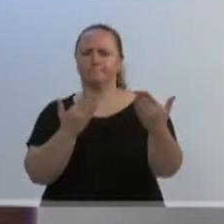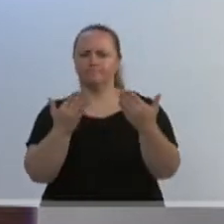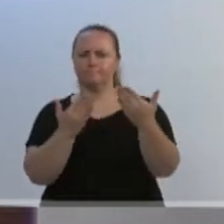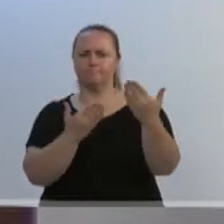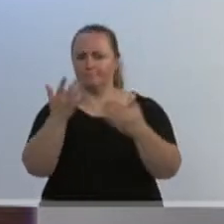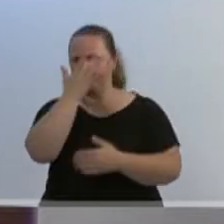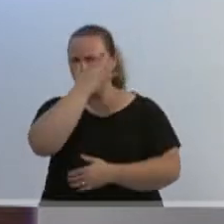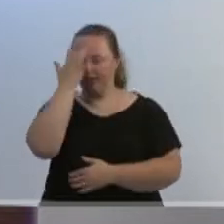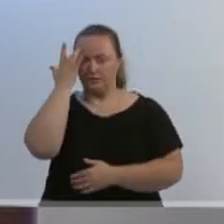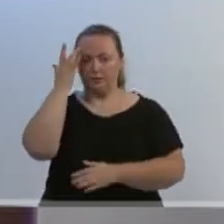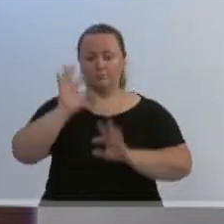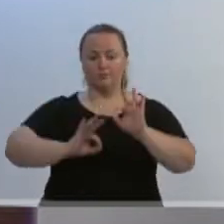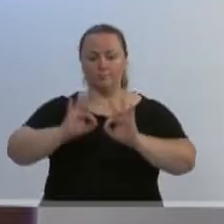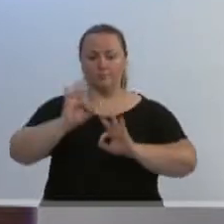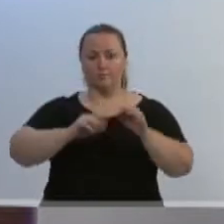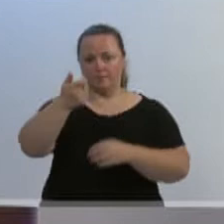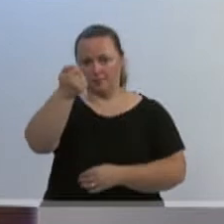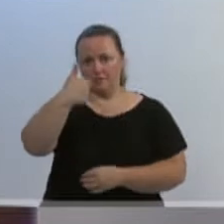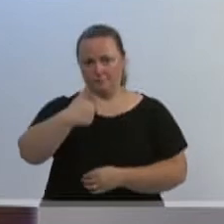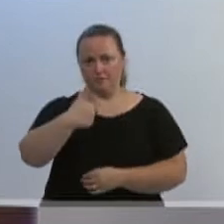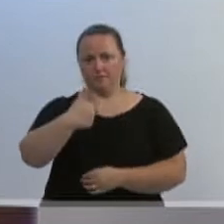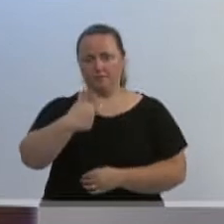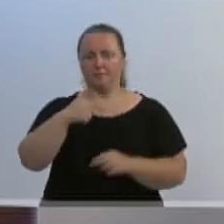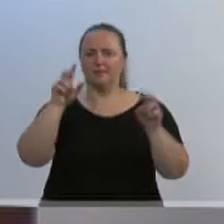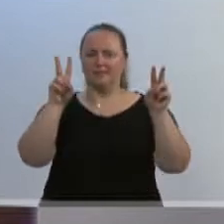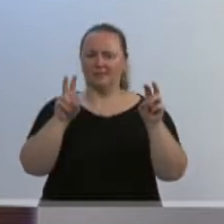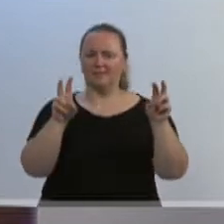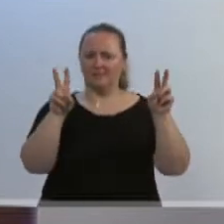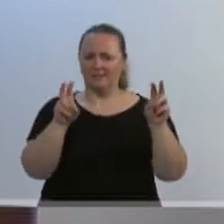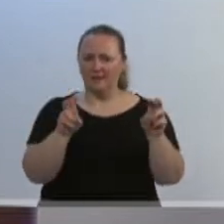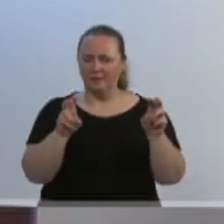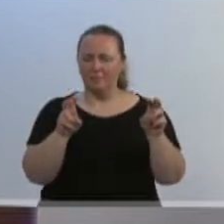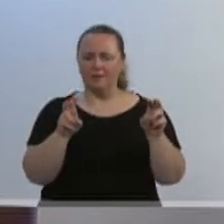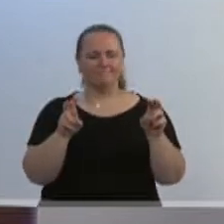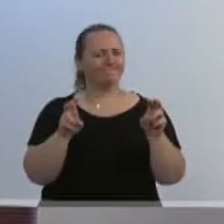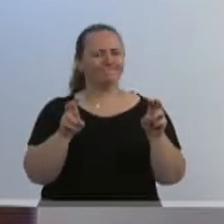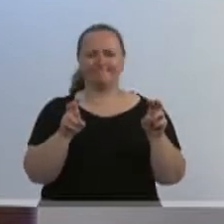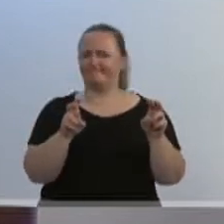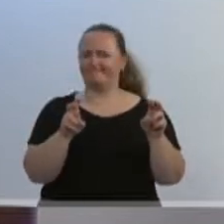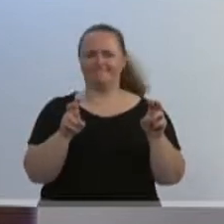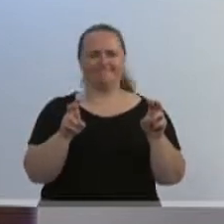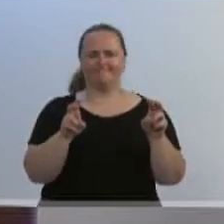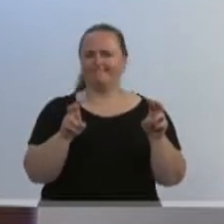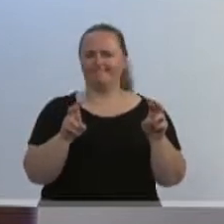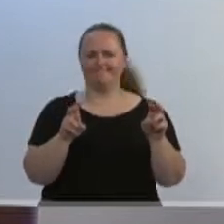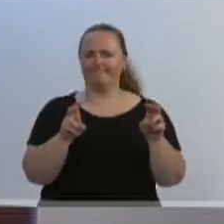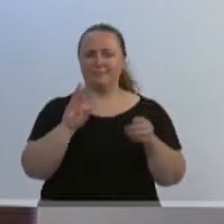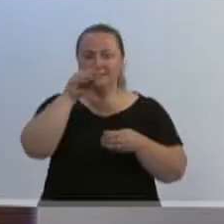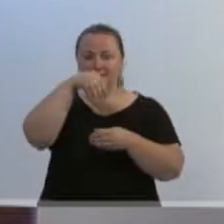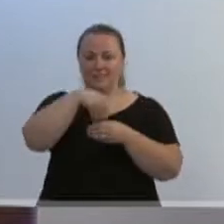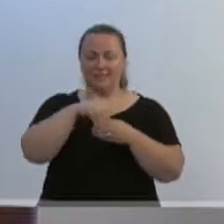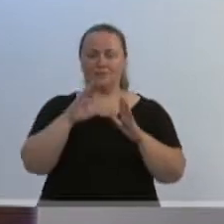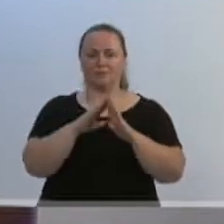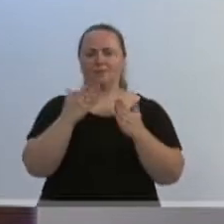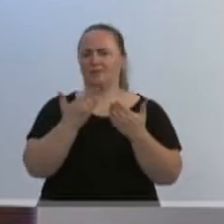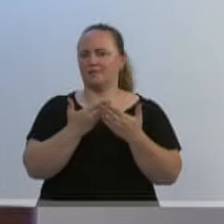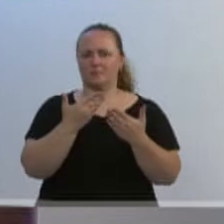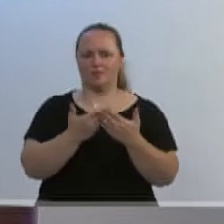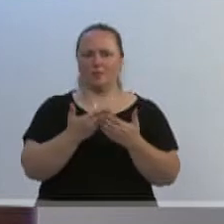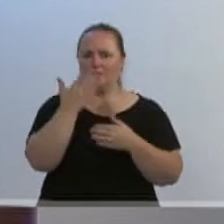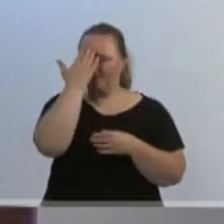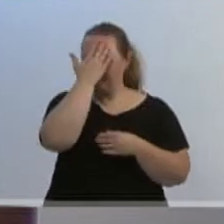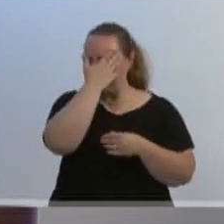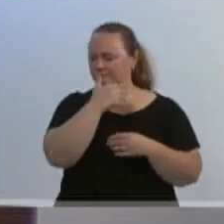mais preparada do que eu, que esse tipo de tema não deve usar a escola como plataforma. Use-se